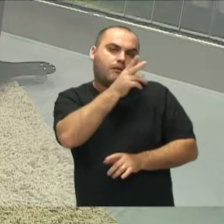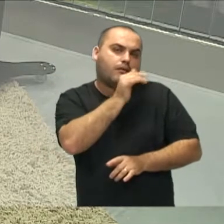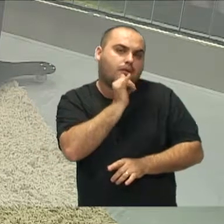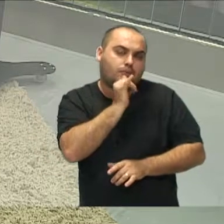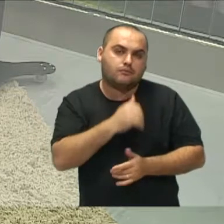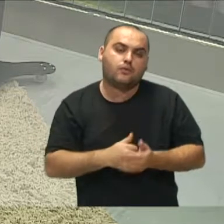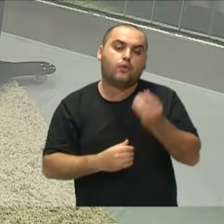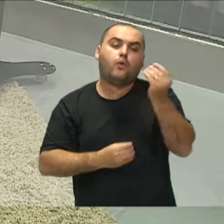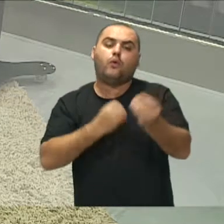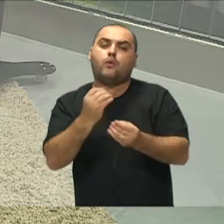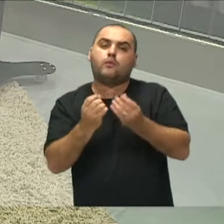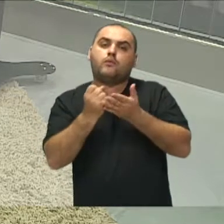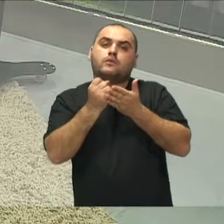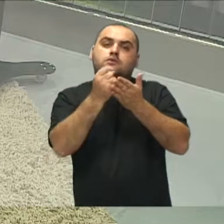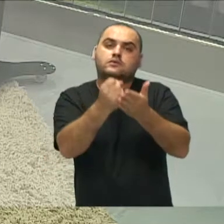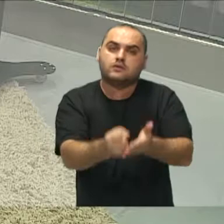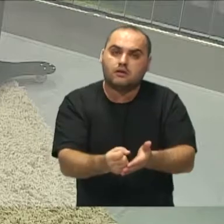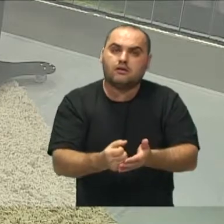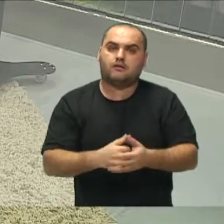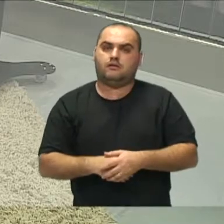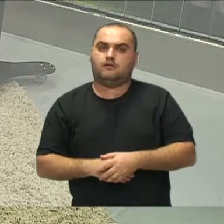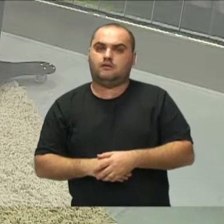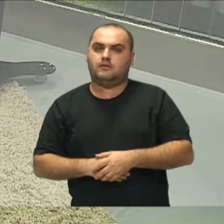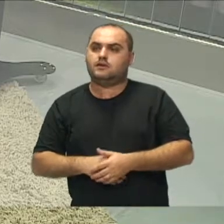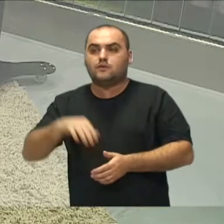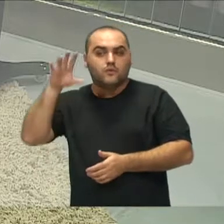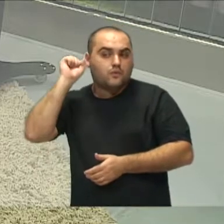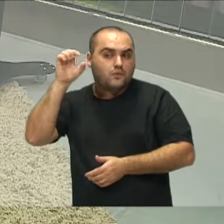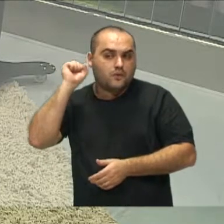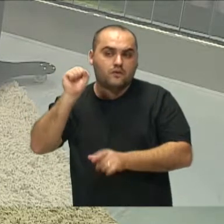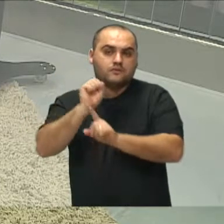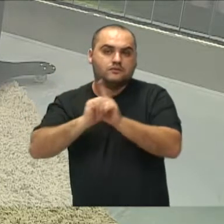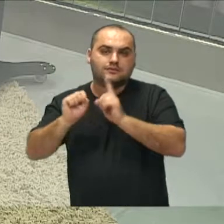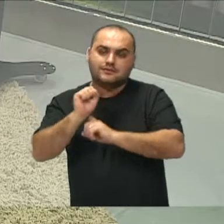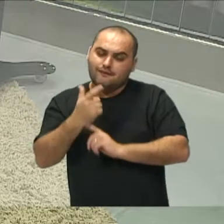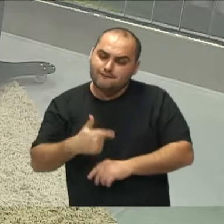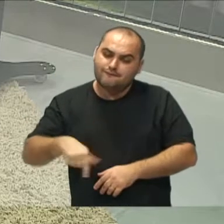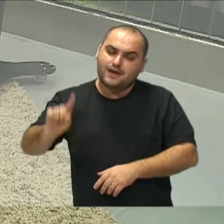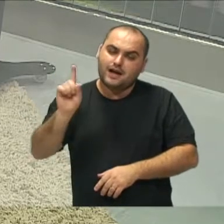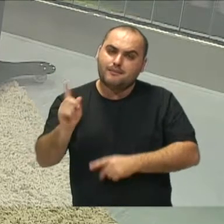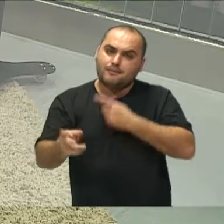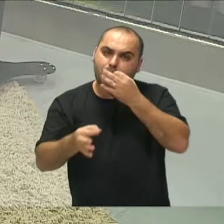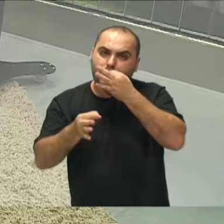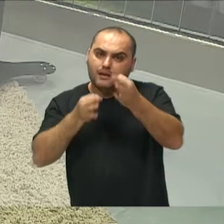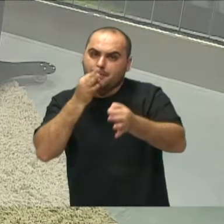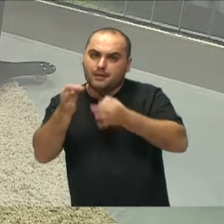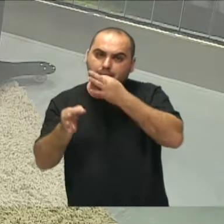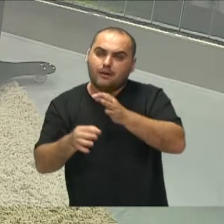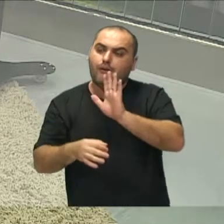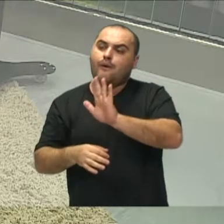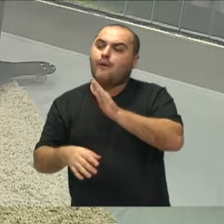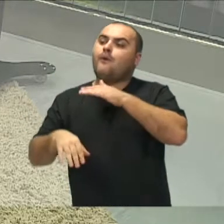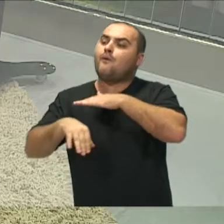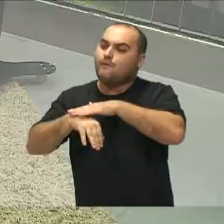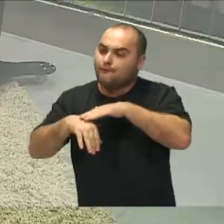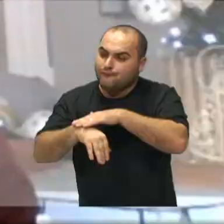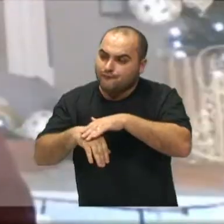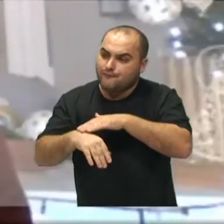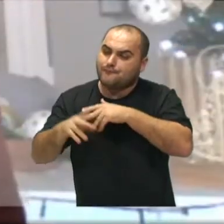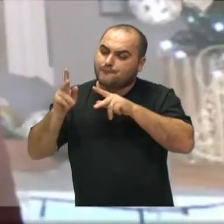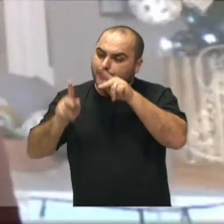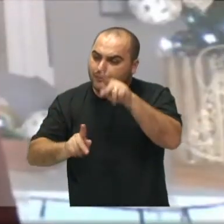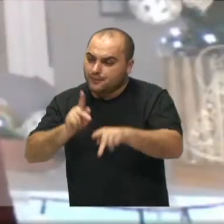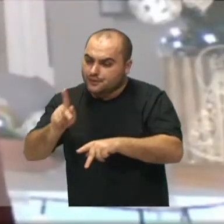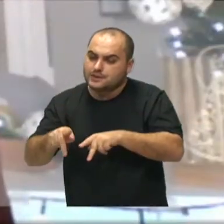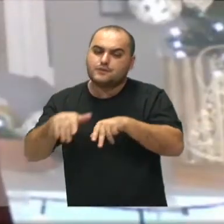gente podia fazer para favorecer ou não, a gente escutando a sociedade, a gente vai lá para palpitar. Olha, a gente conversou com as entidades organizadas que falaram